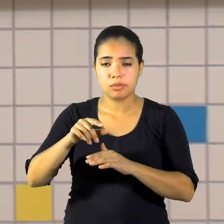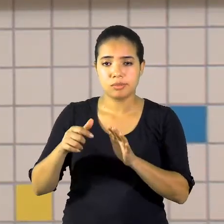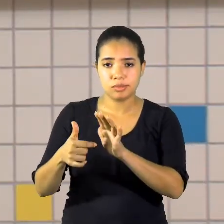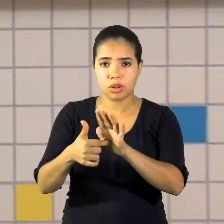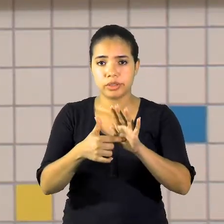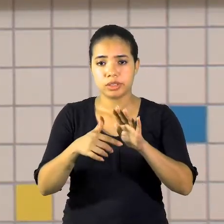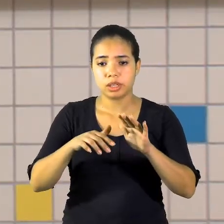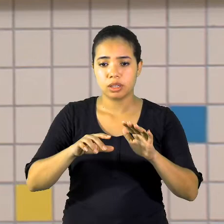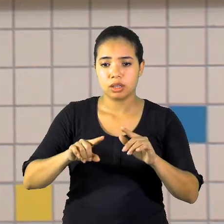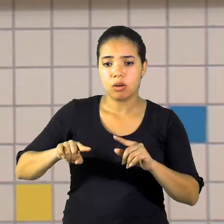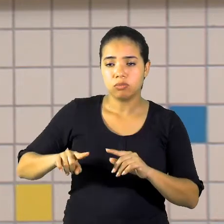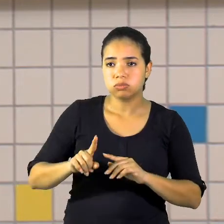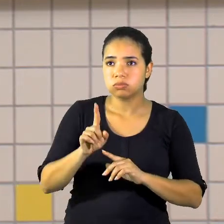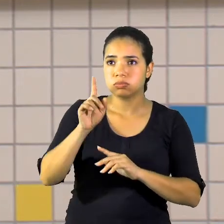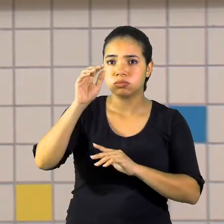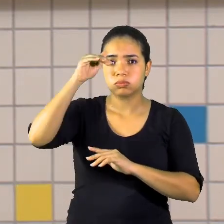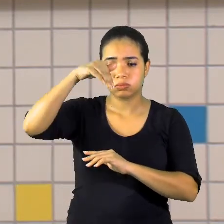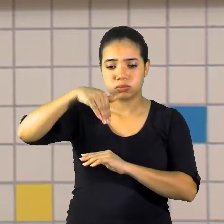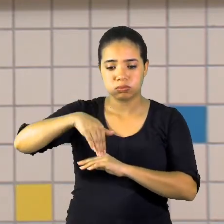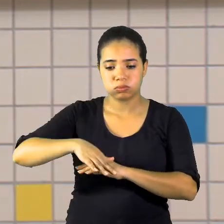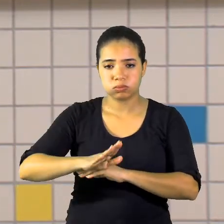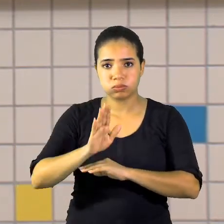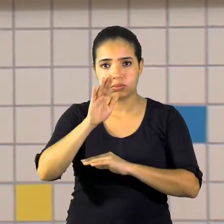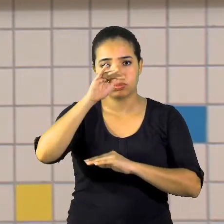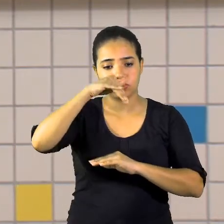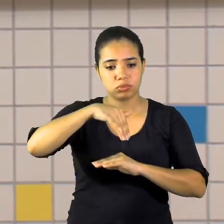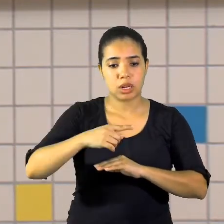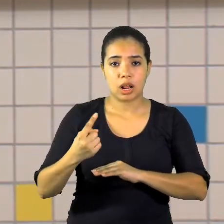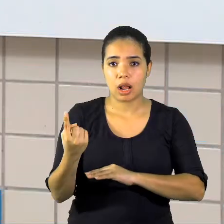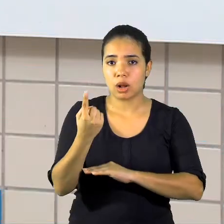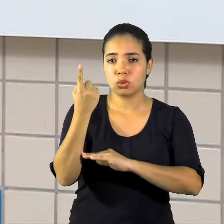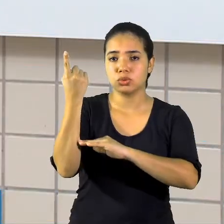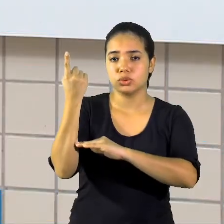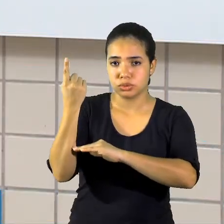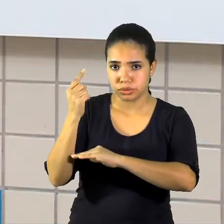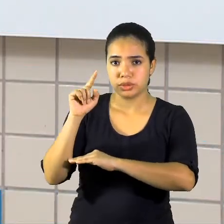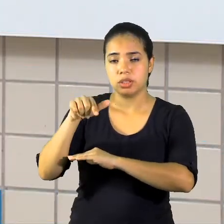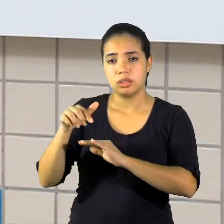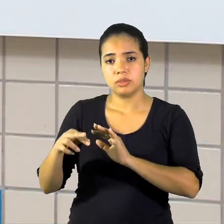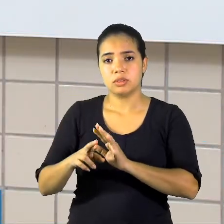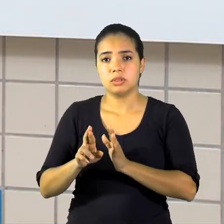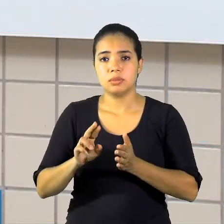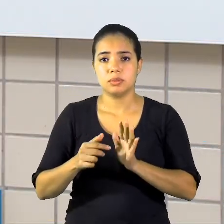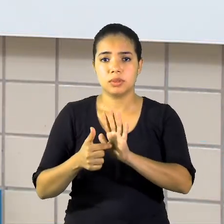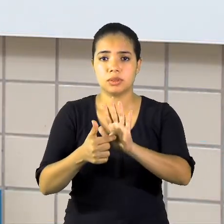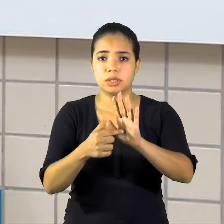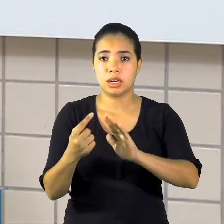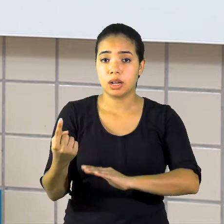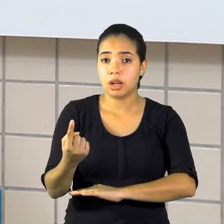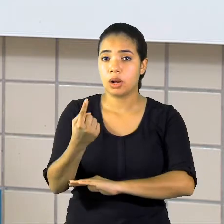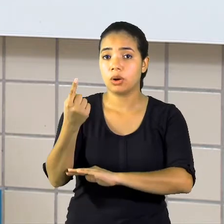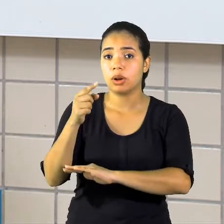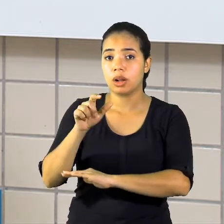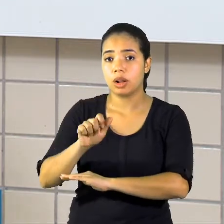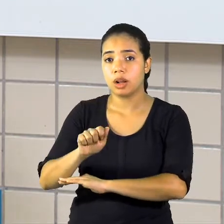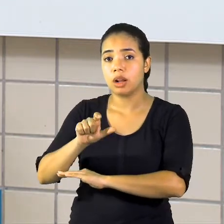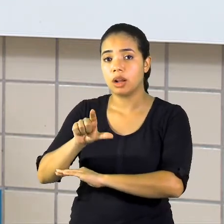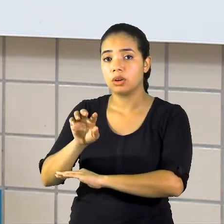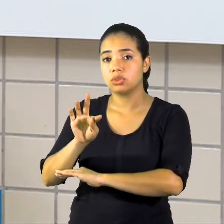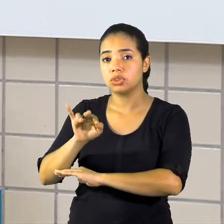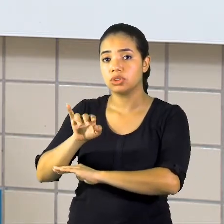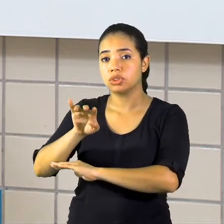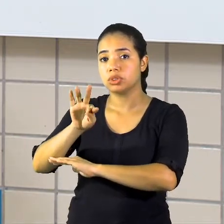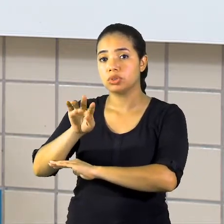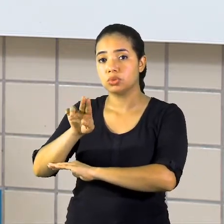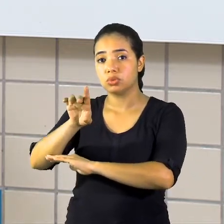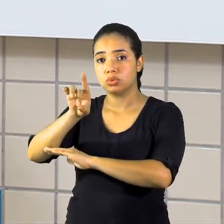da altitude. Ou seja, nesses mapas eu vou ter representado as altitudes, como por exemplo, nesse